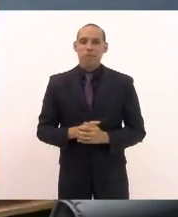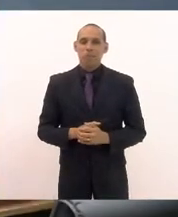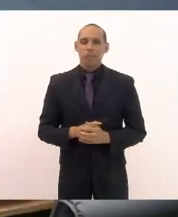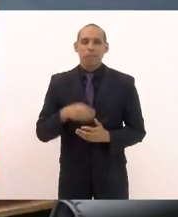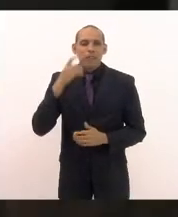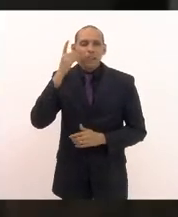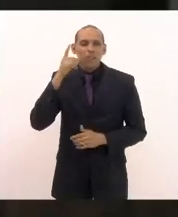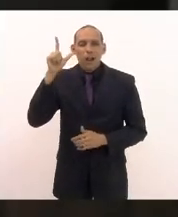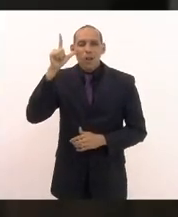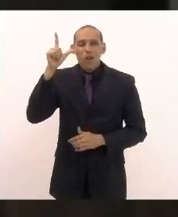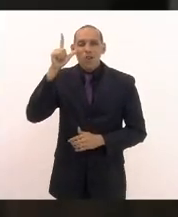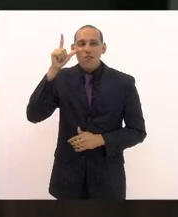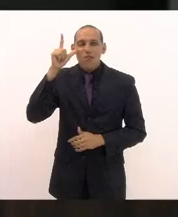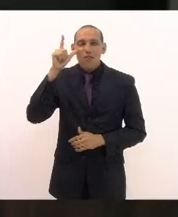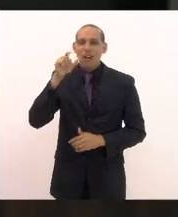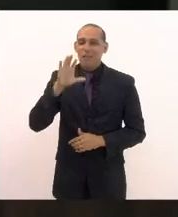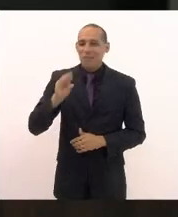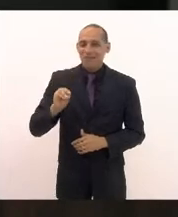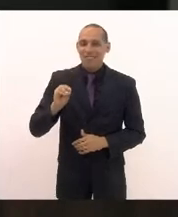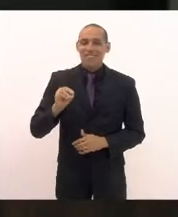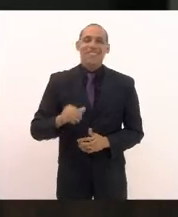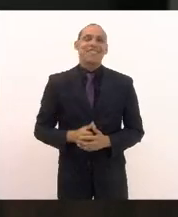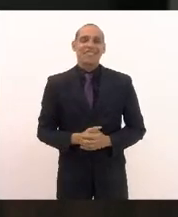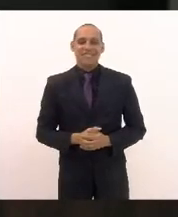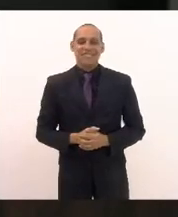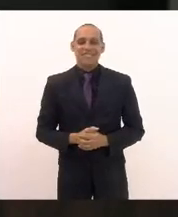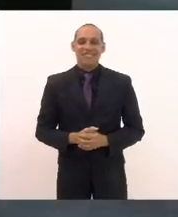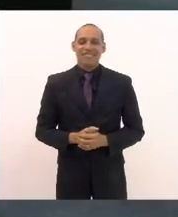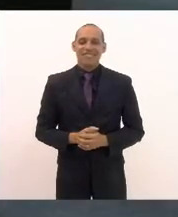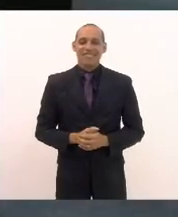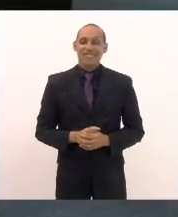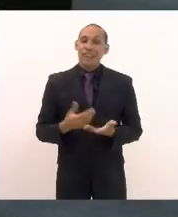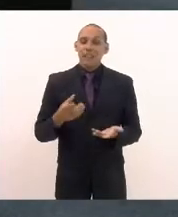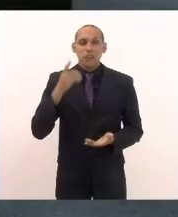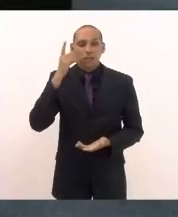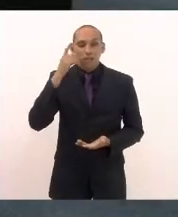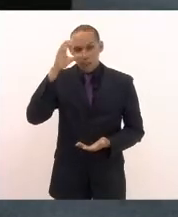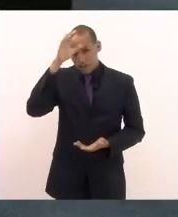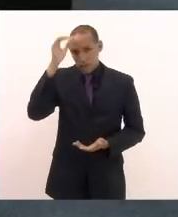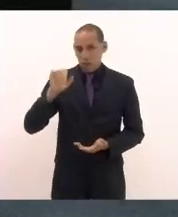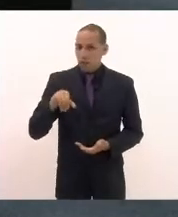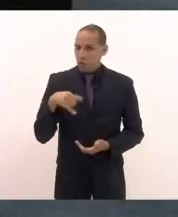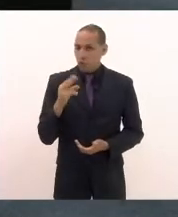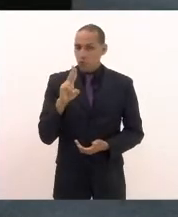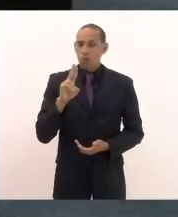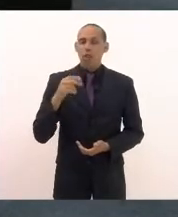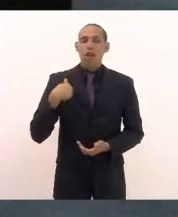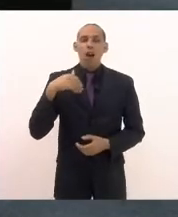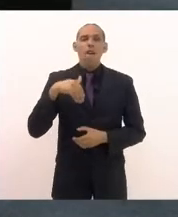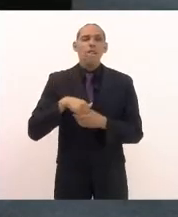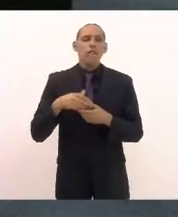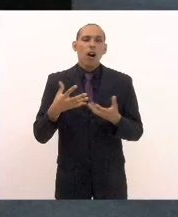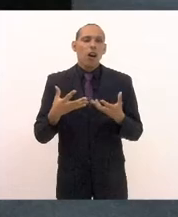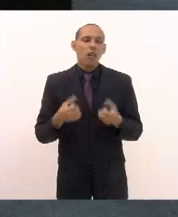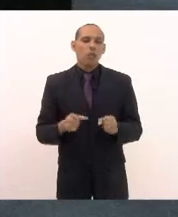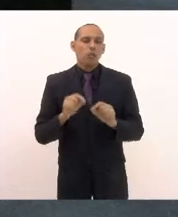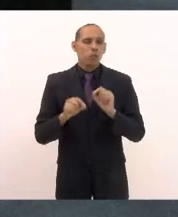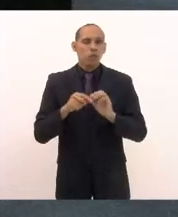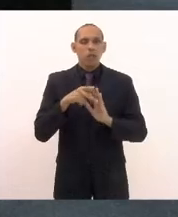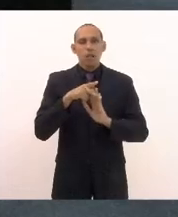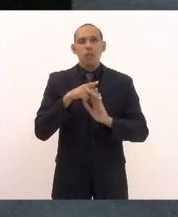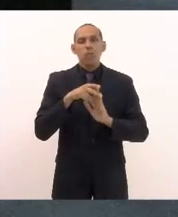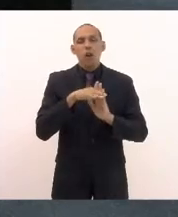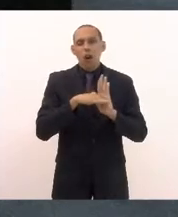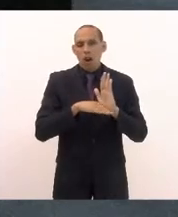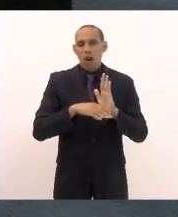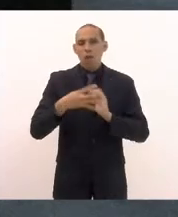Deputada Lucinha, seu. Fechou. Bom, deputada Tia Ju, eu quero declarar meu voto favorável ao programa